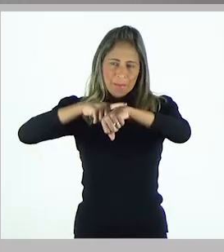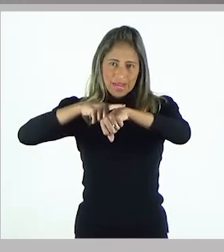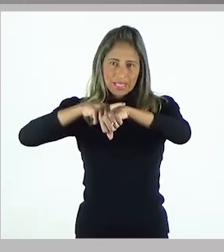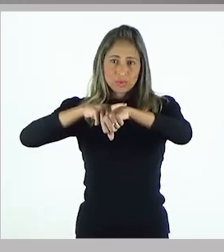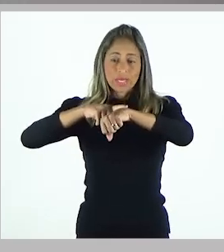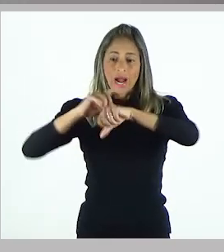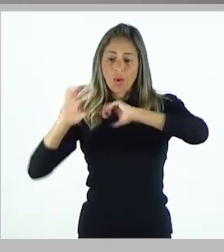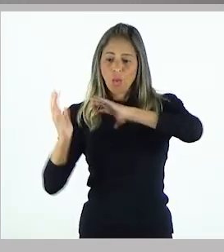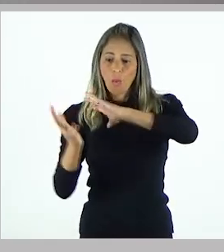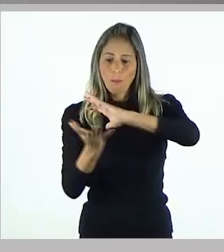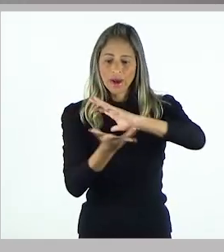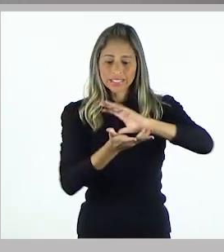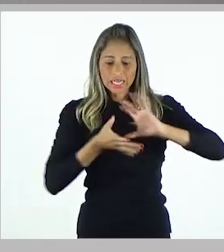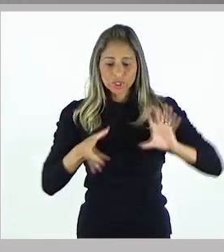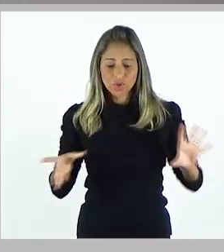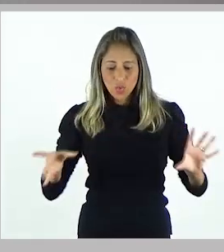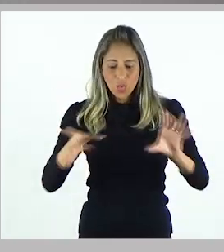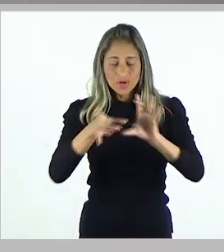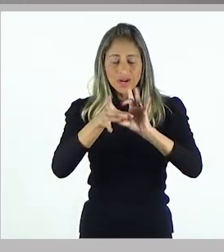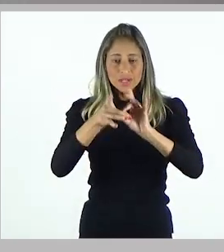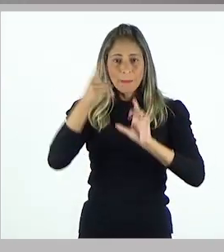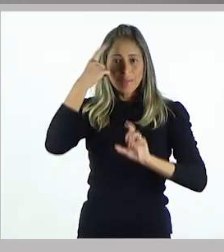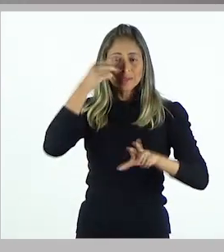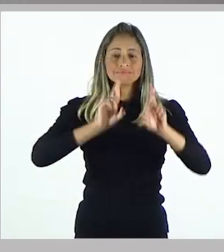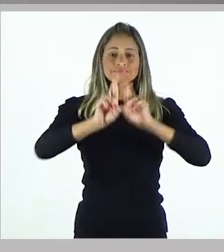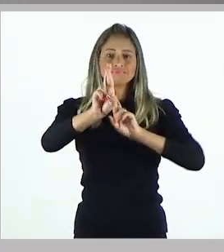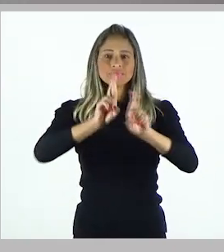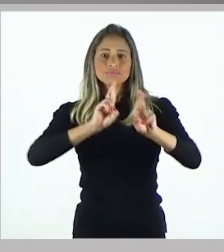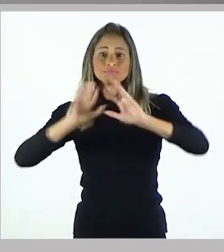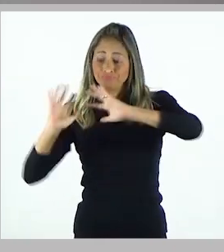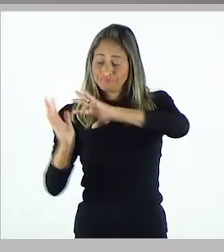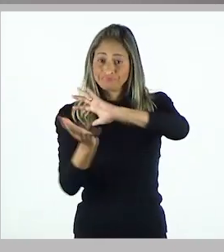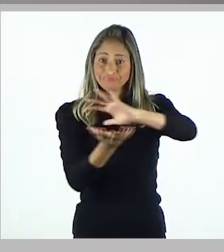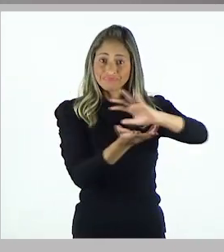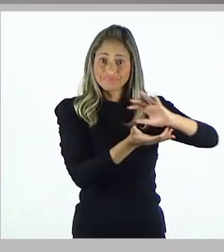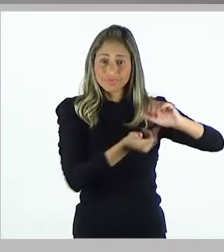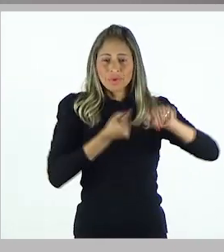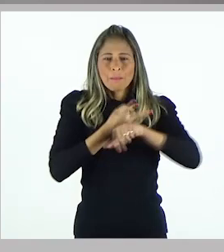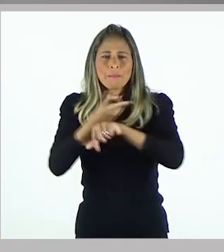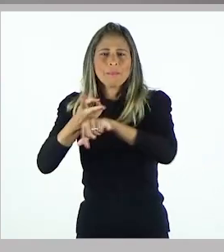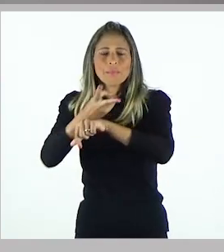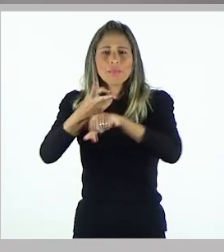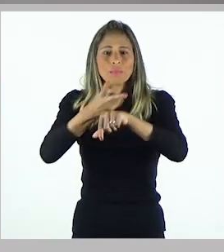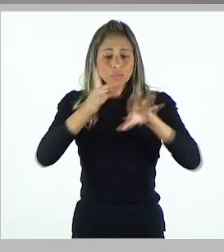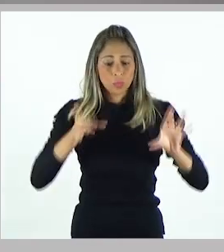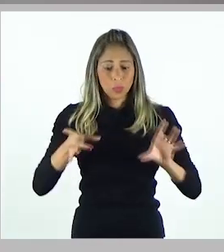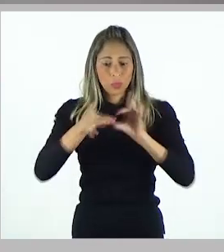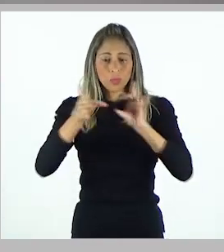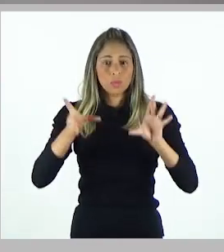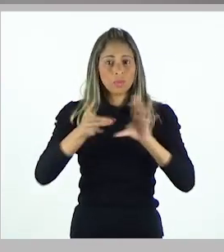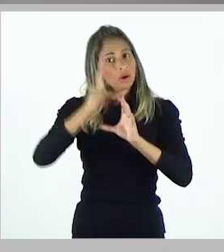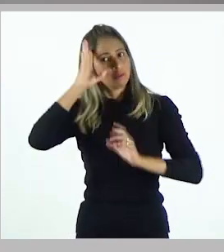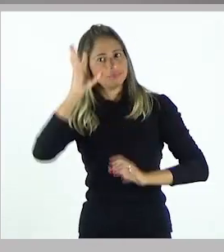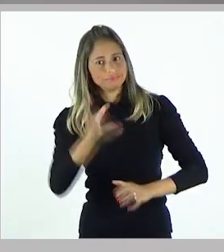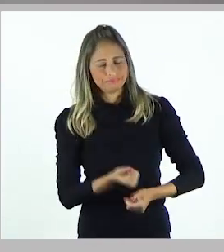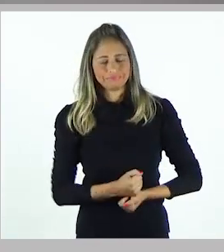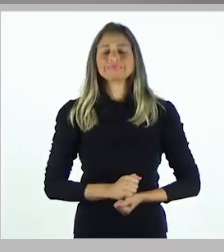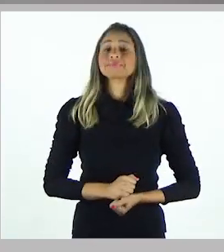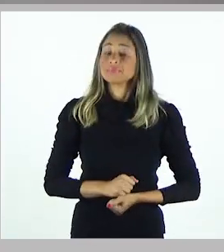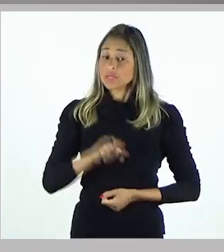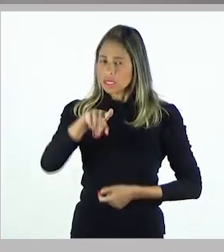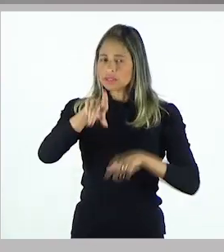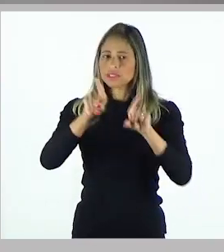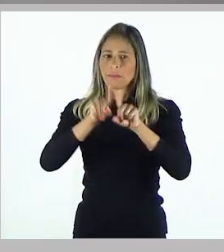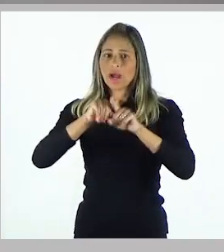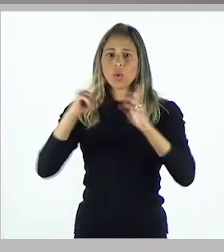momento em que a humanidade se une para pensar a sua relação com o planeta na busca conjunta de soluções.